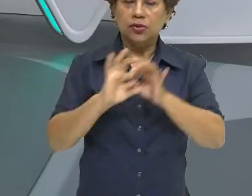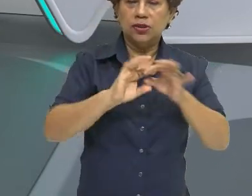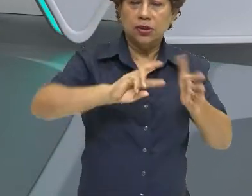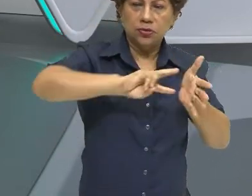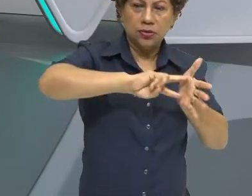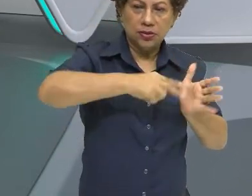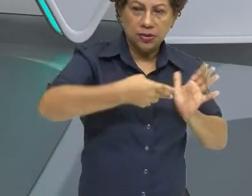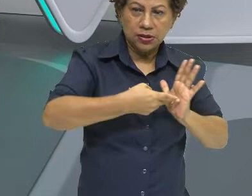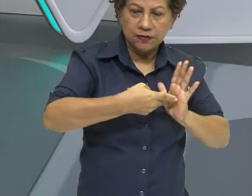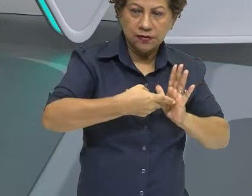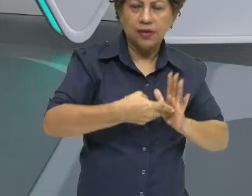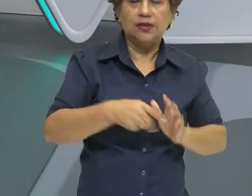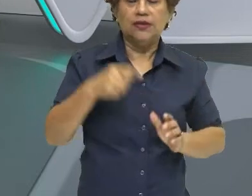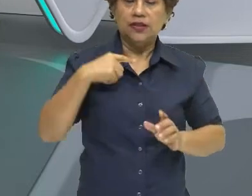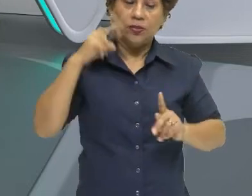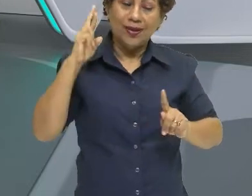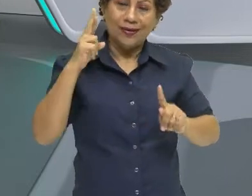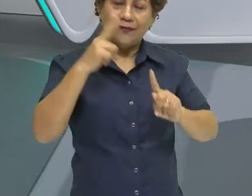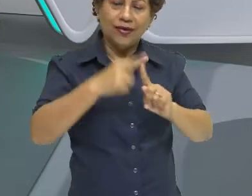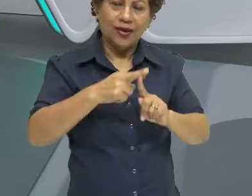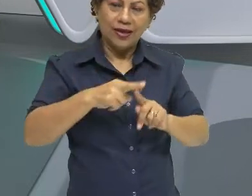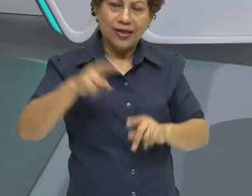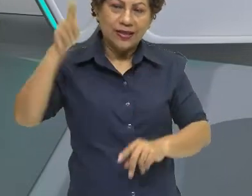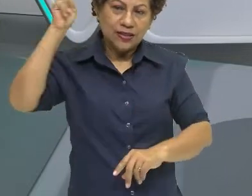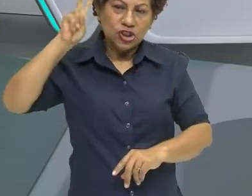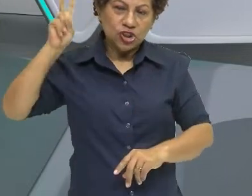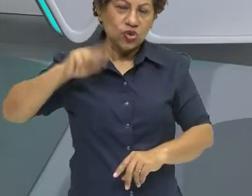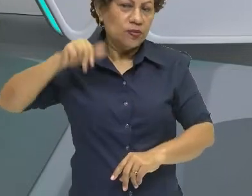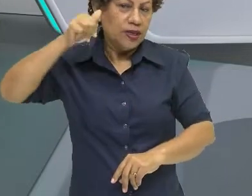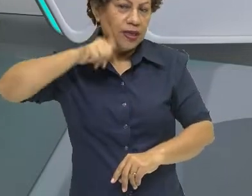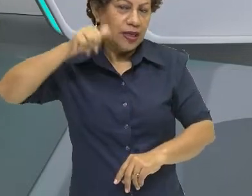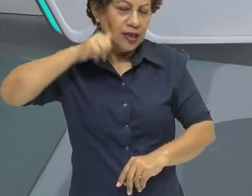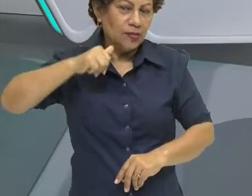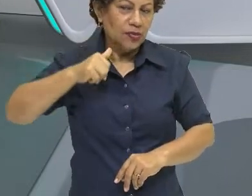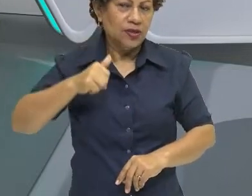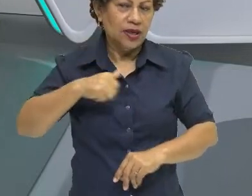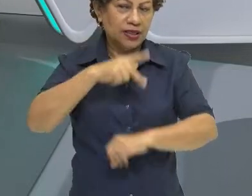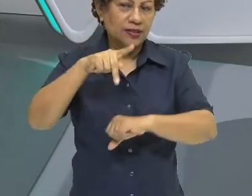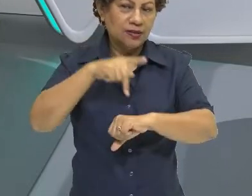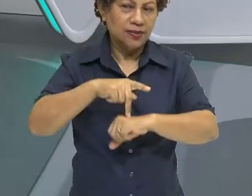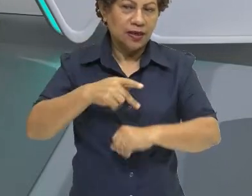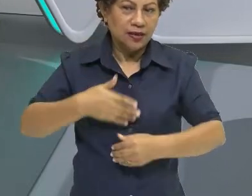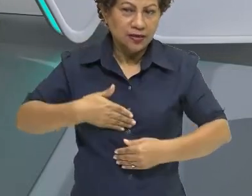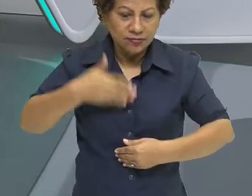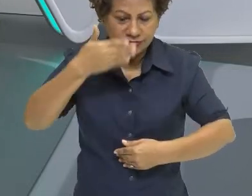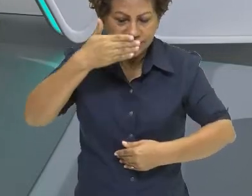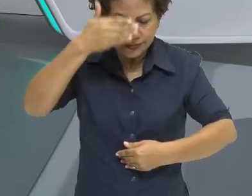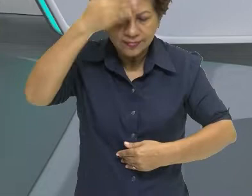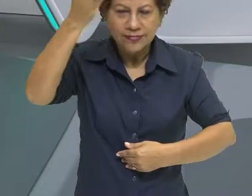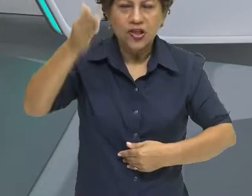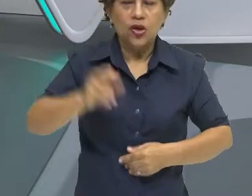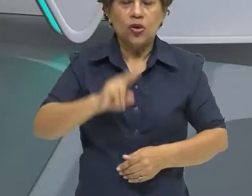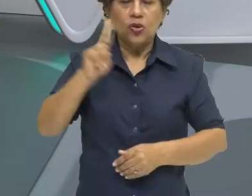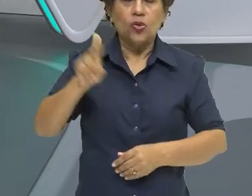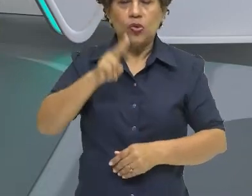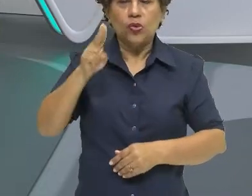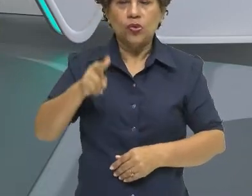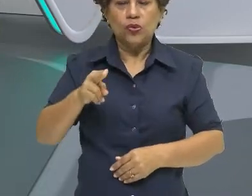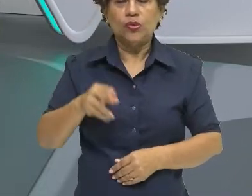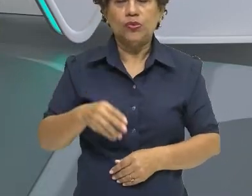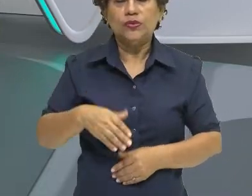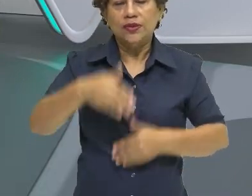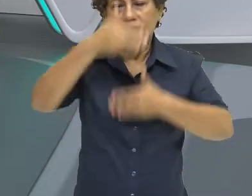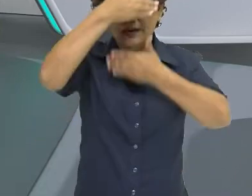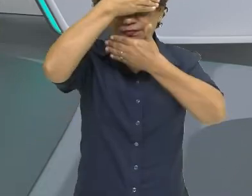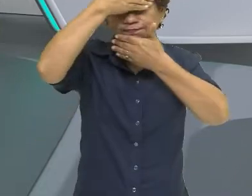significado, uma referência histórica para aquelas mulheres estarem vestidas daquela forma. Então, a partir do momento que eu